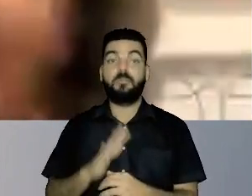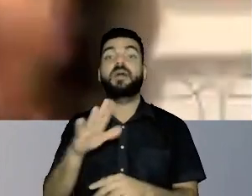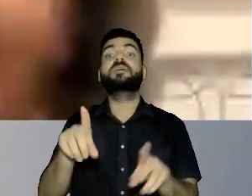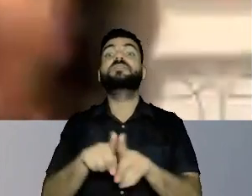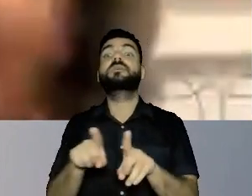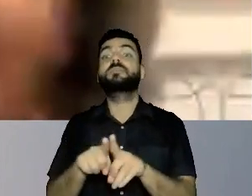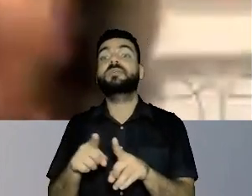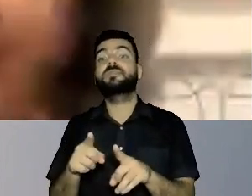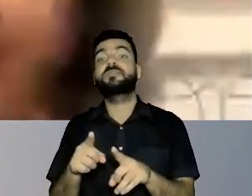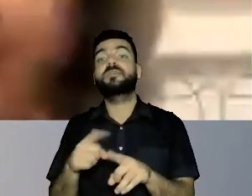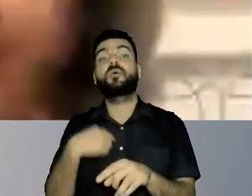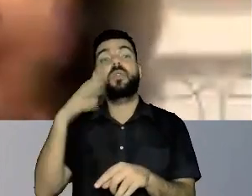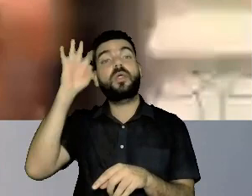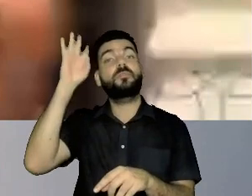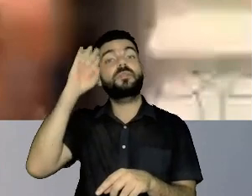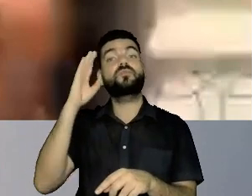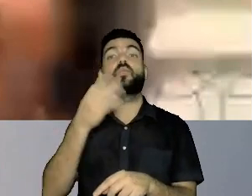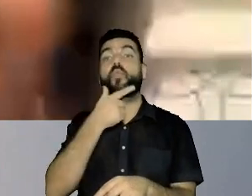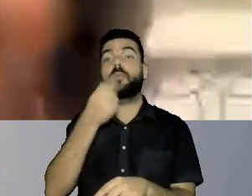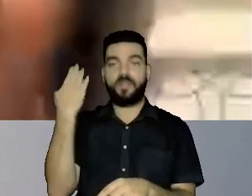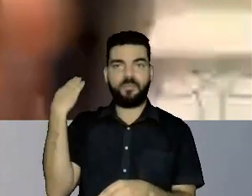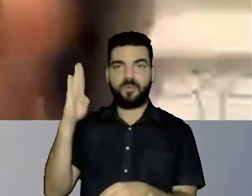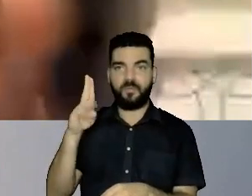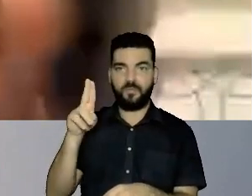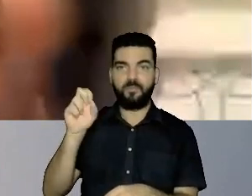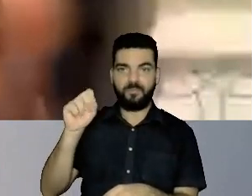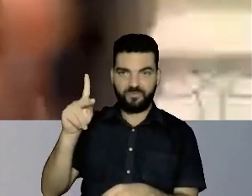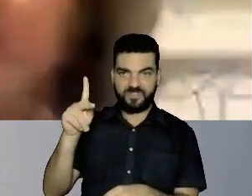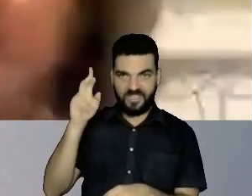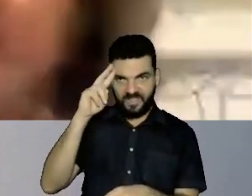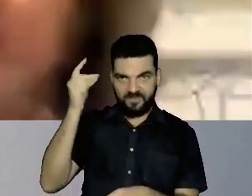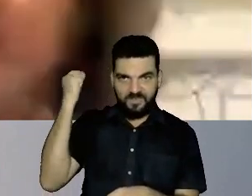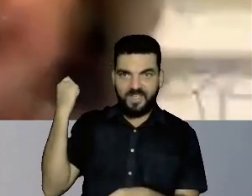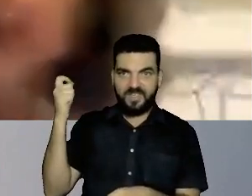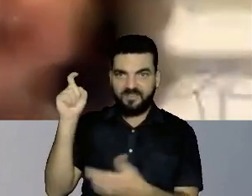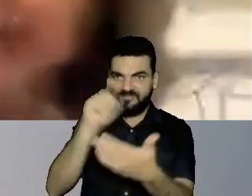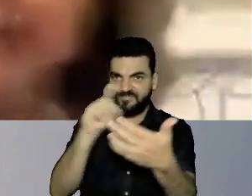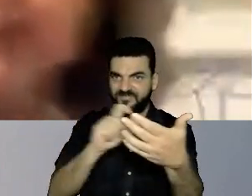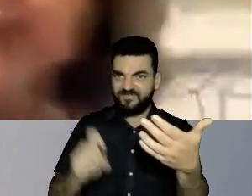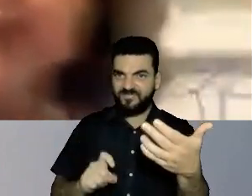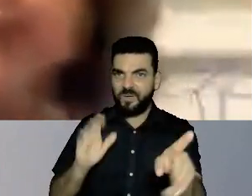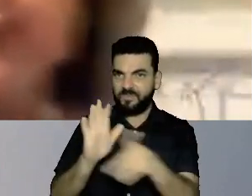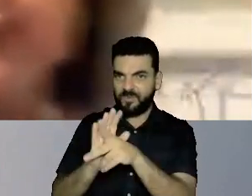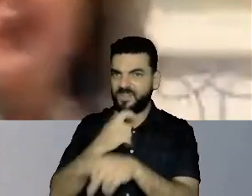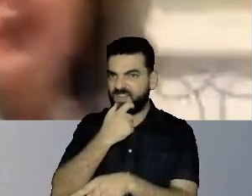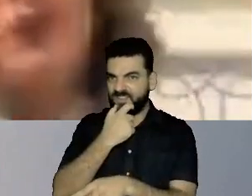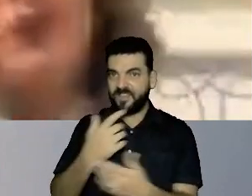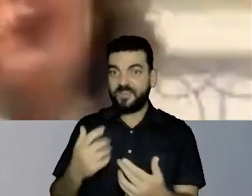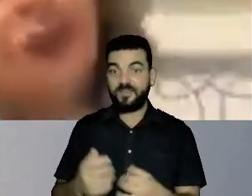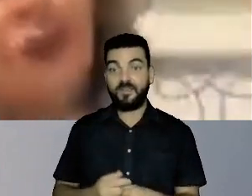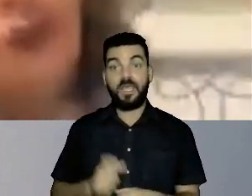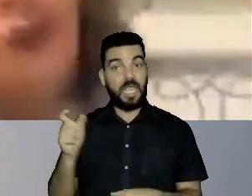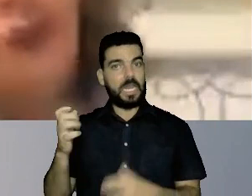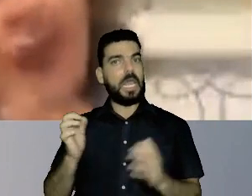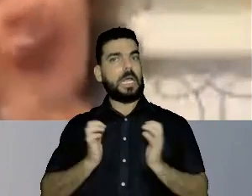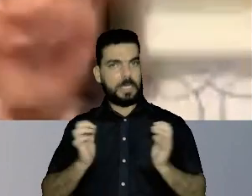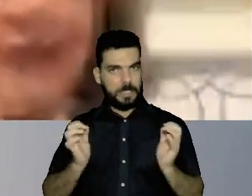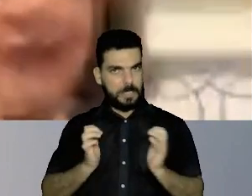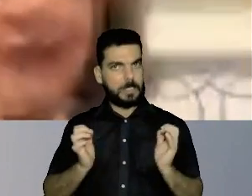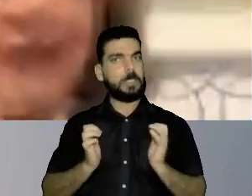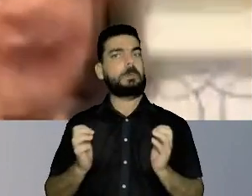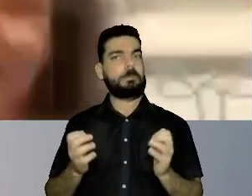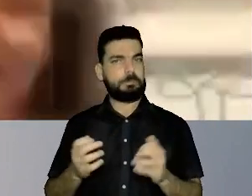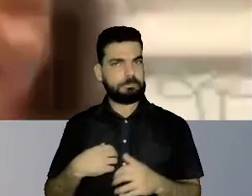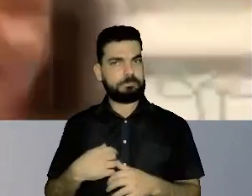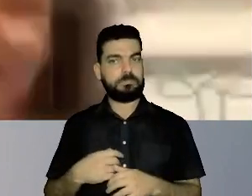Luísa fala do assédio, que é muito importante, mas a gente tem que pensar também, por isso que eu estava falando do